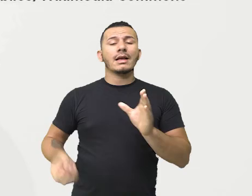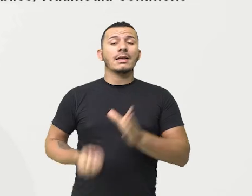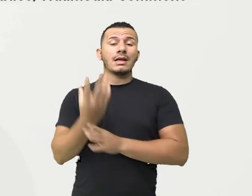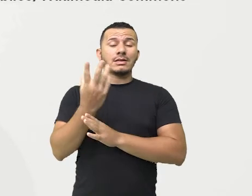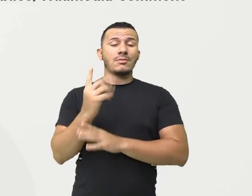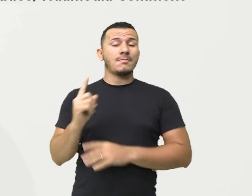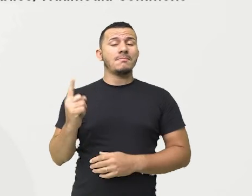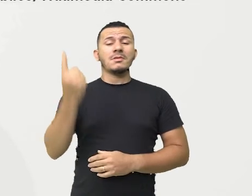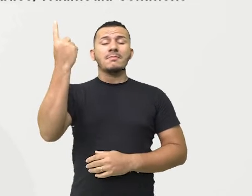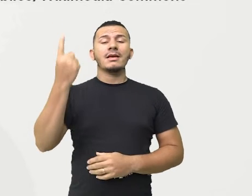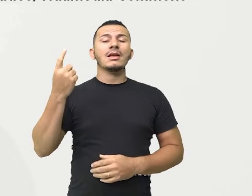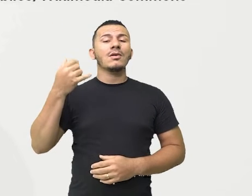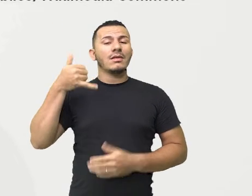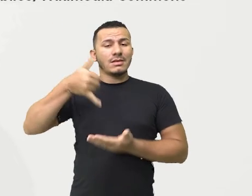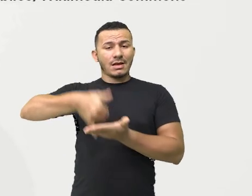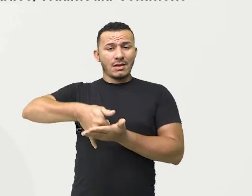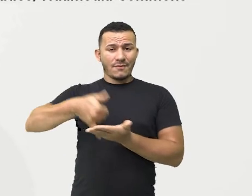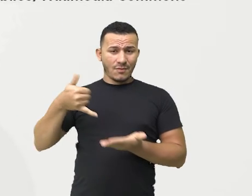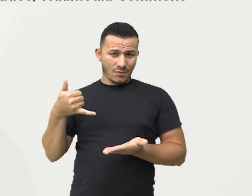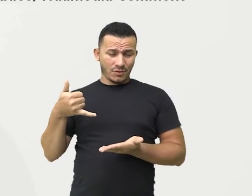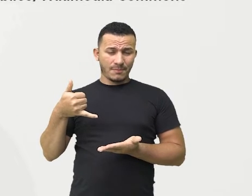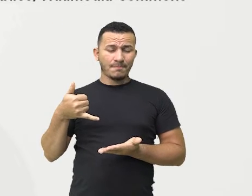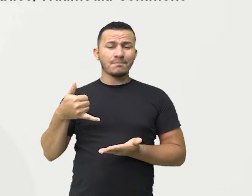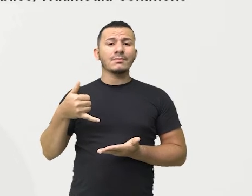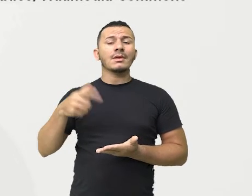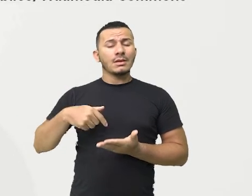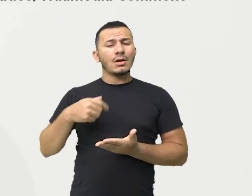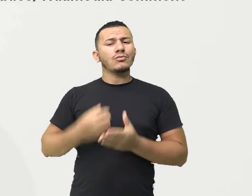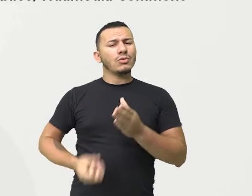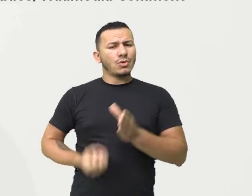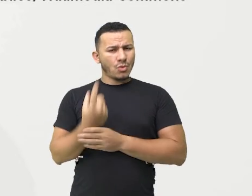primeiro telefone foi instalado aqui no Brasil em